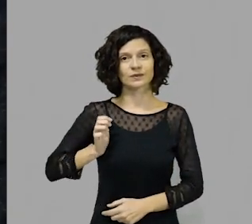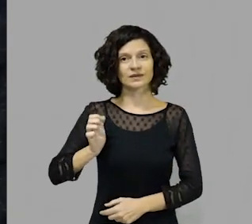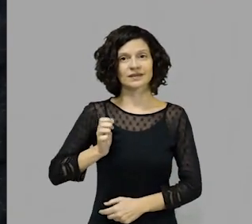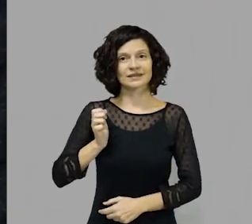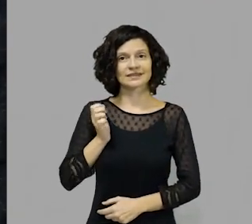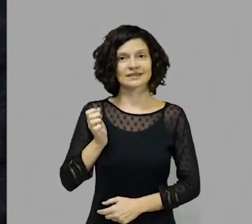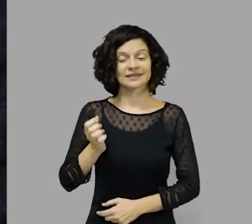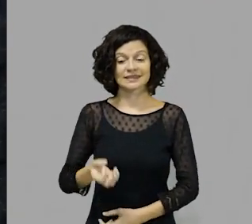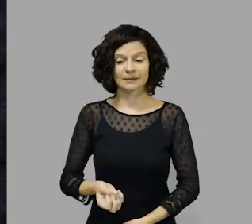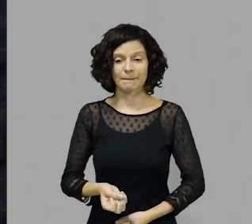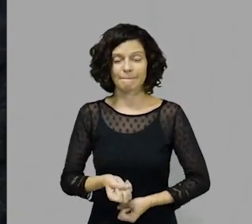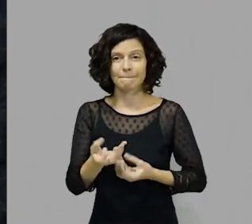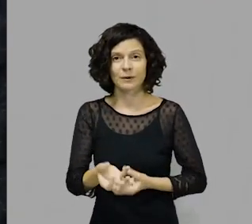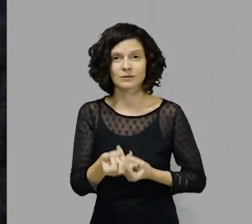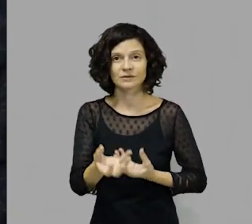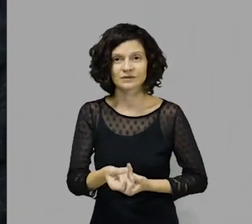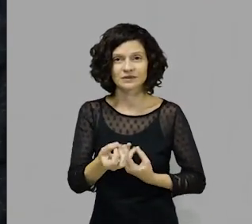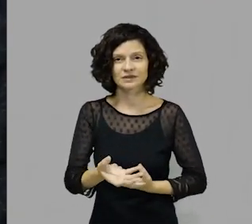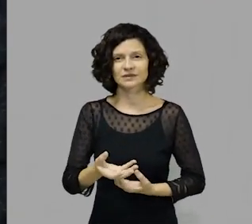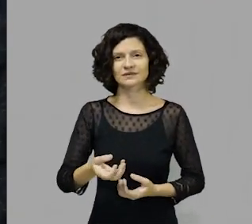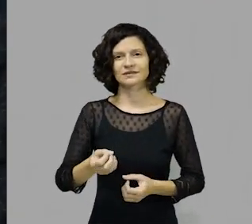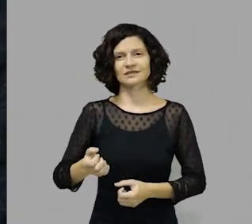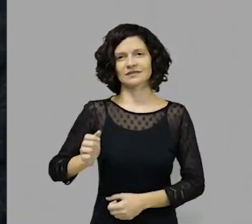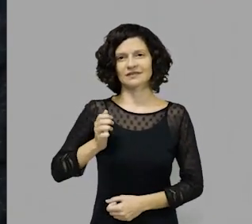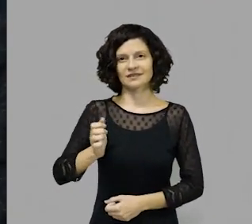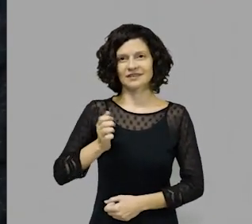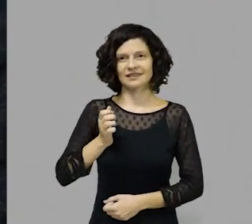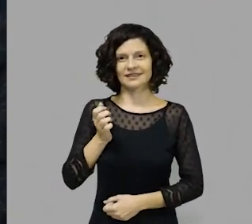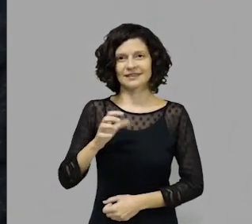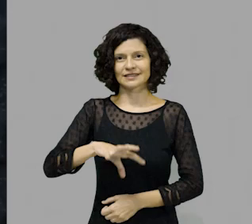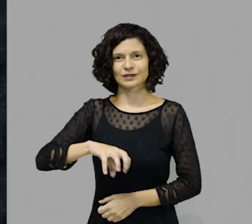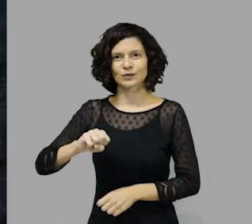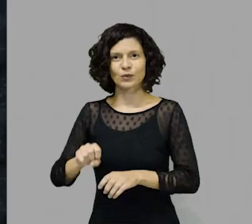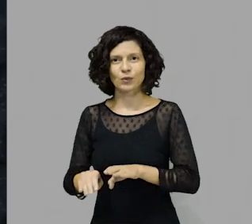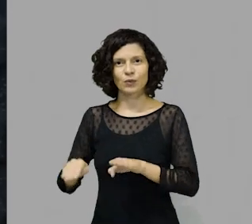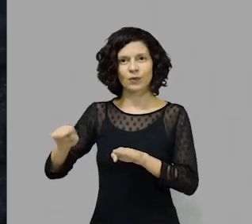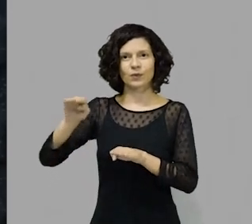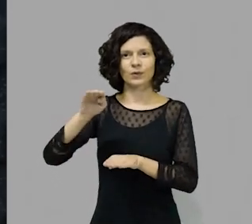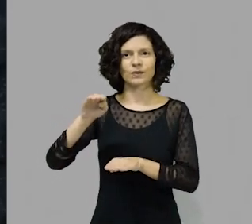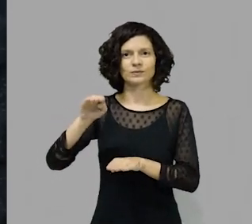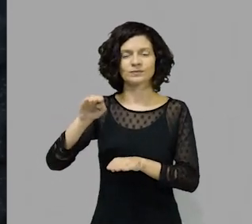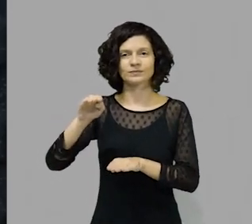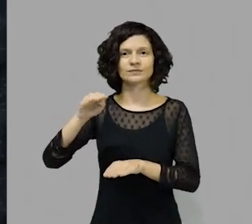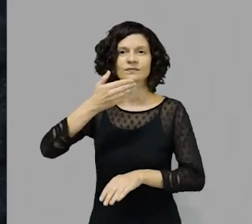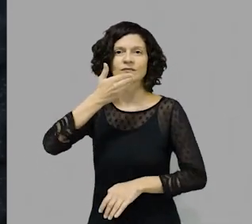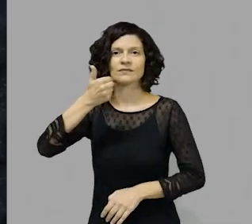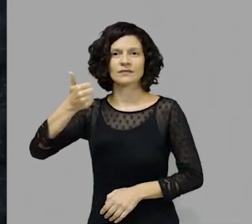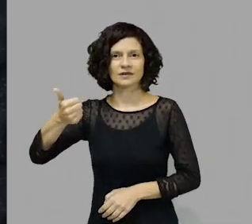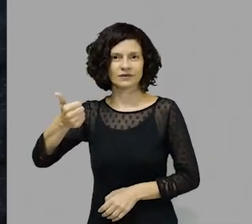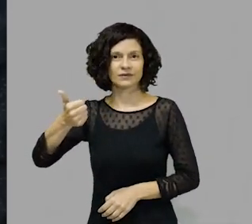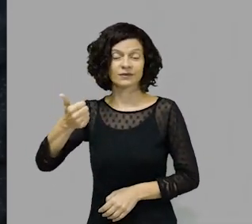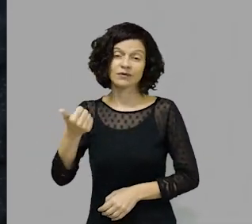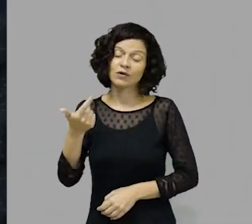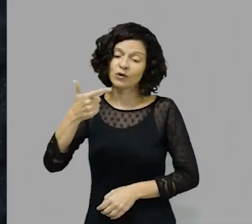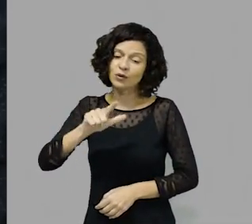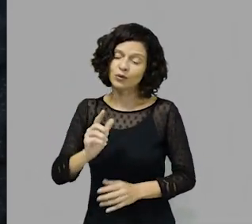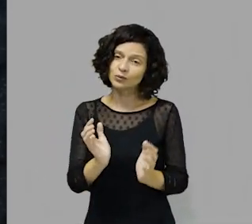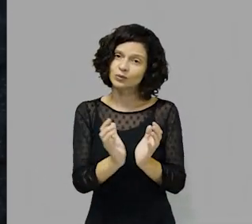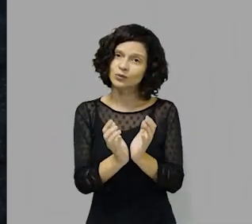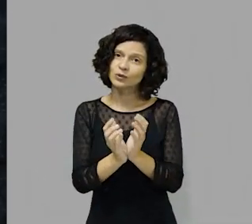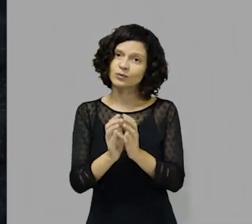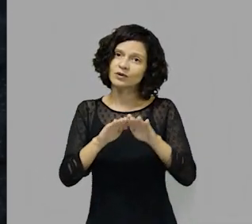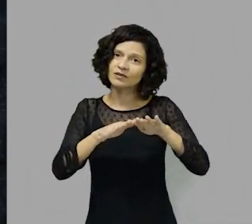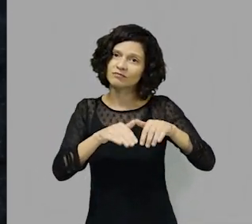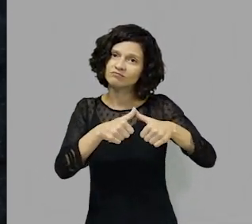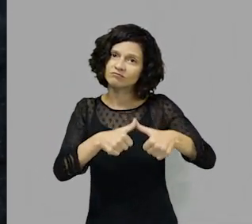produção de riquezas estabelece um grupo social que tem uma condição de vida melhor e um grupo social que ficou ali na mesma condição